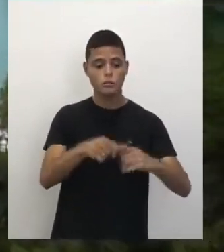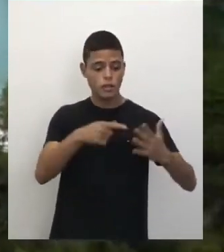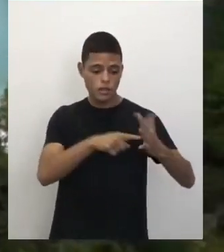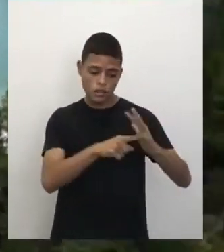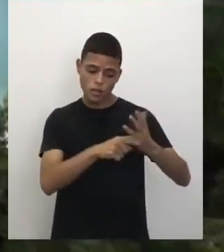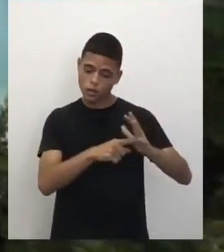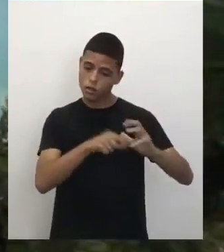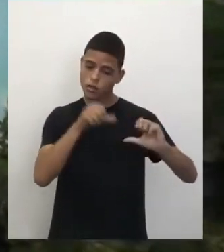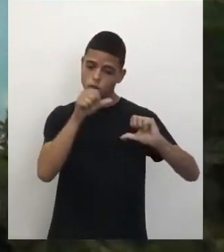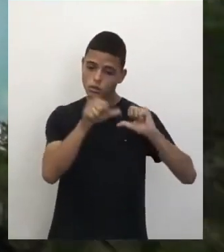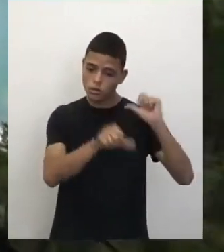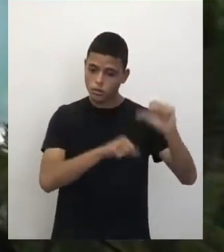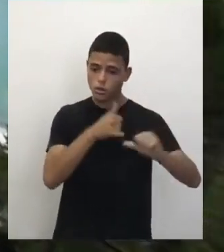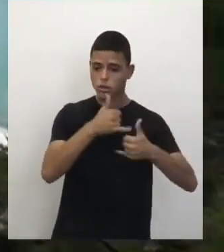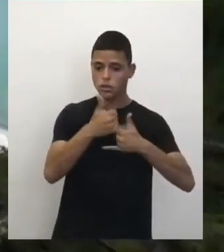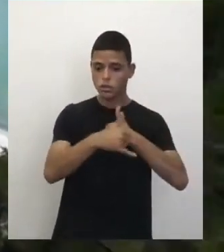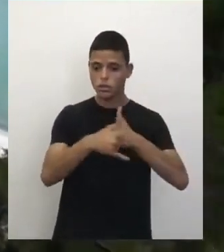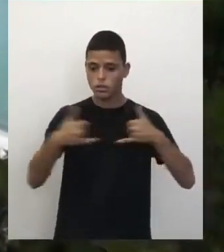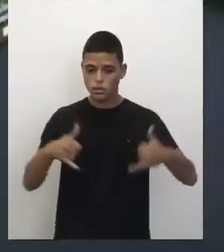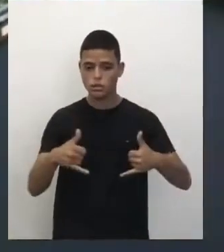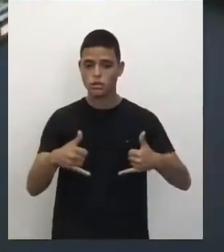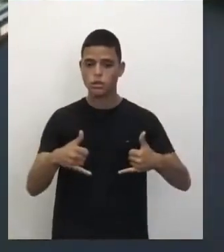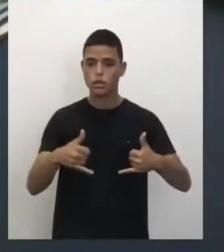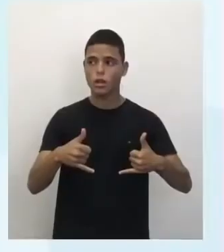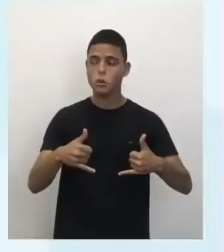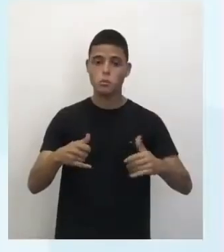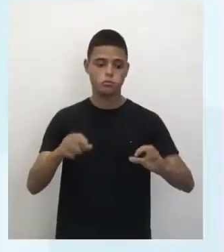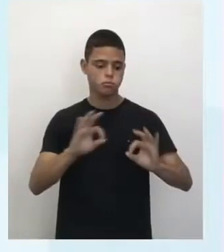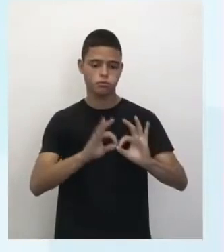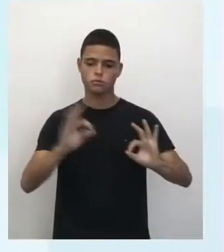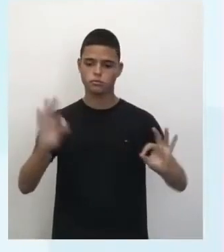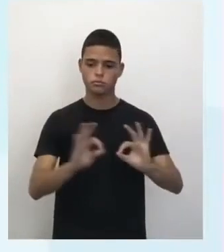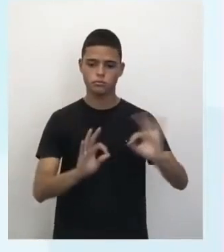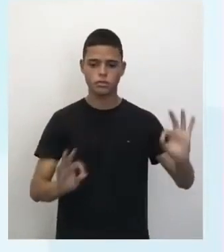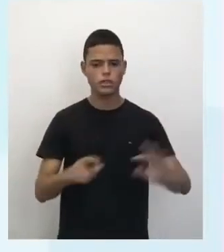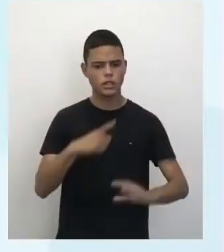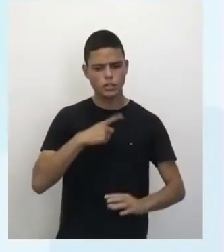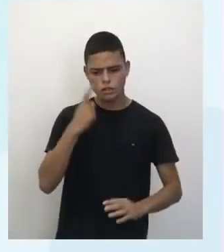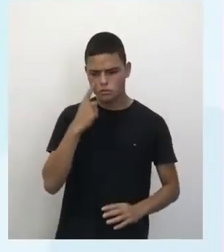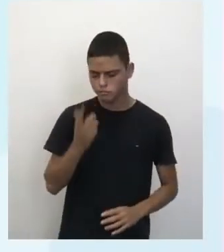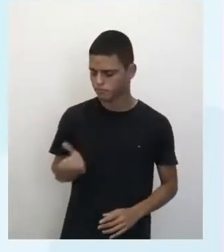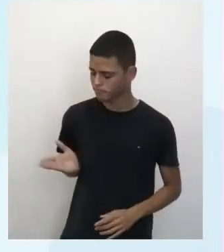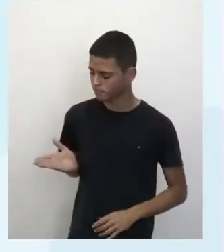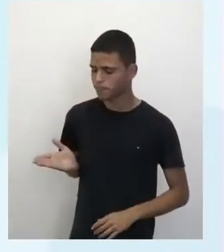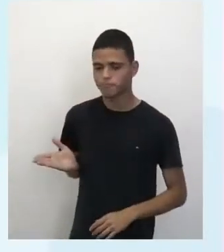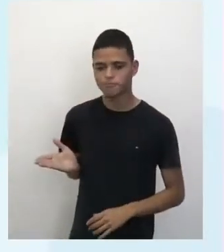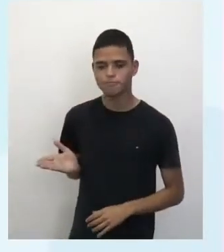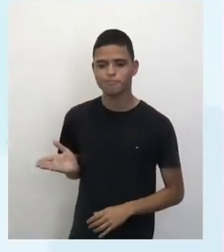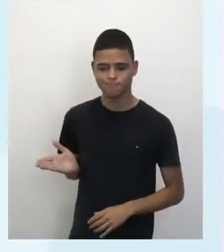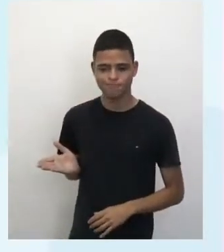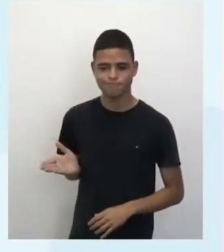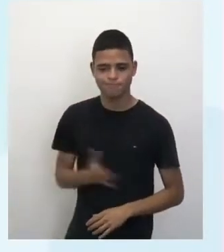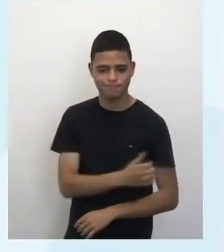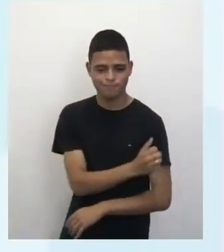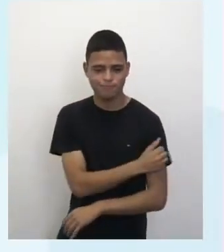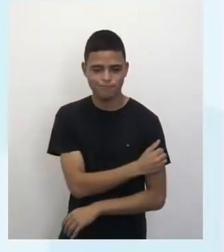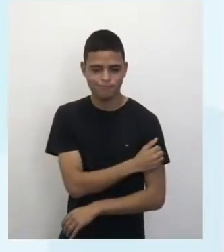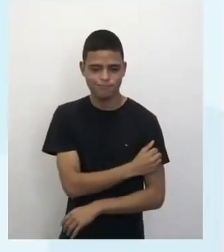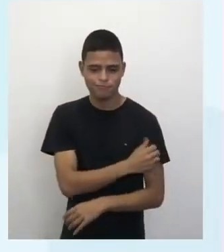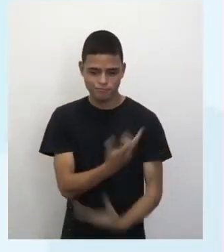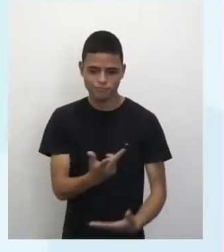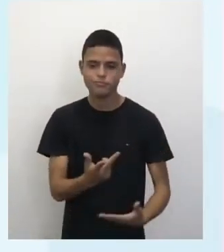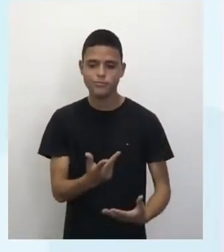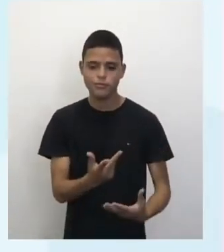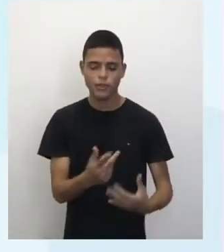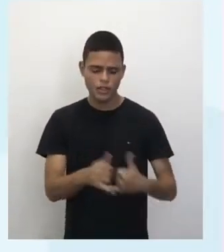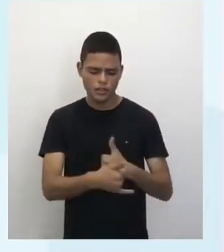será transformada em energia elétrica. Aqui tem um esqueminha mais simples para você ver aí, estudante, olha, o potencial elétrico, a